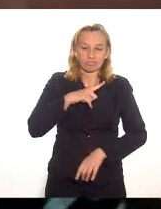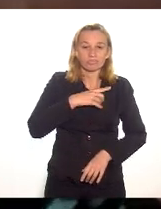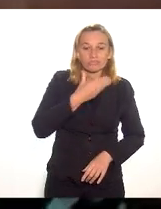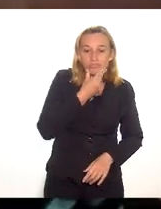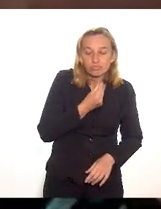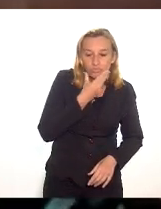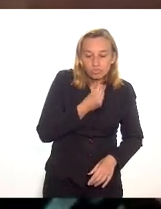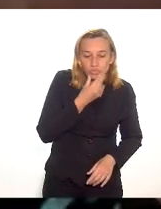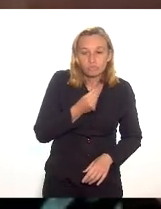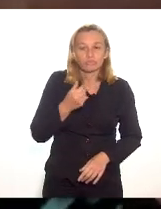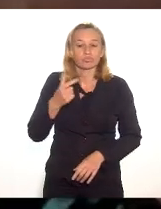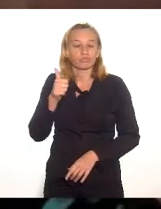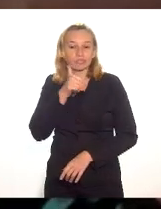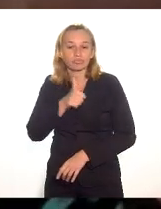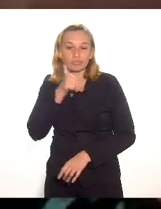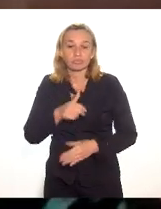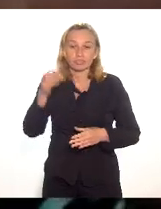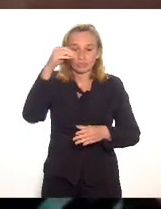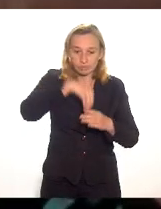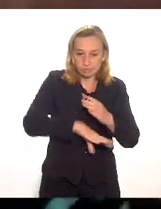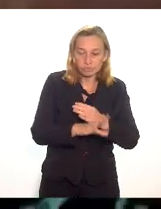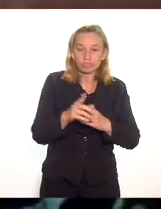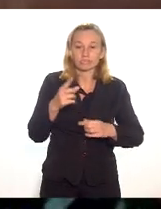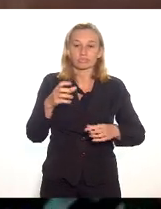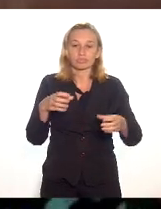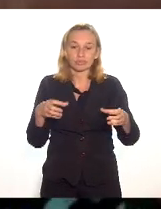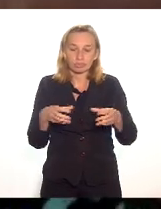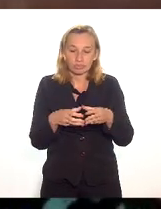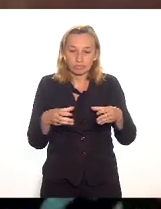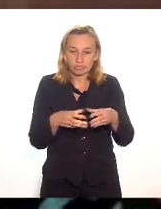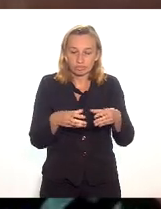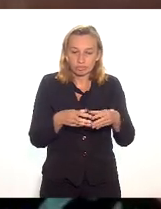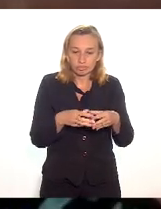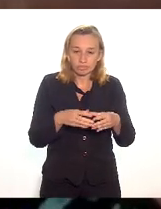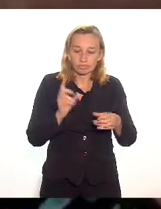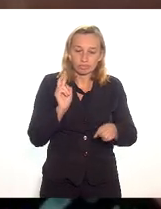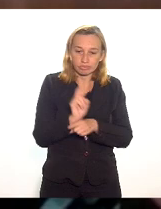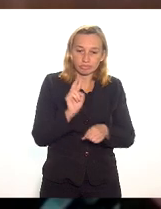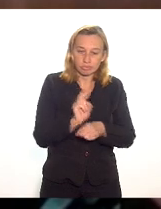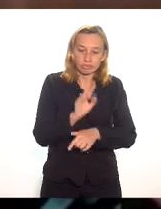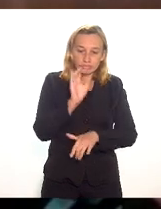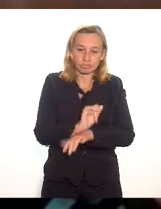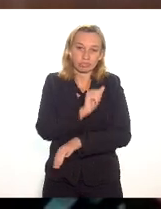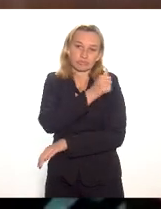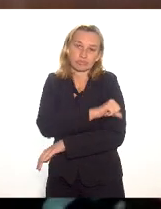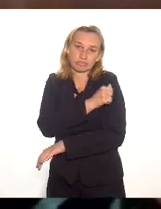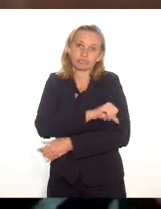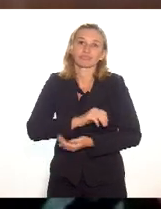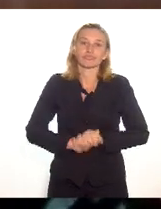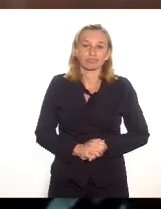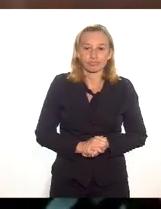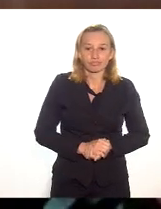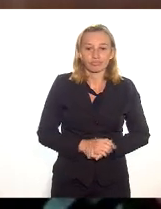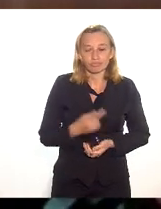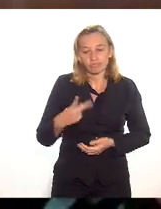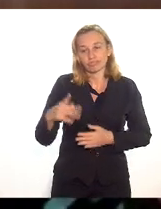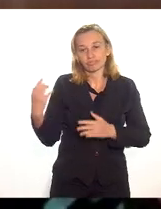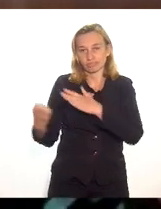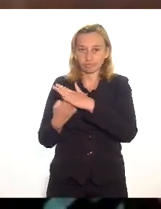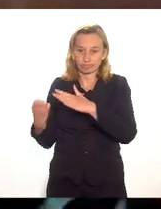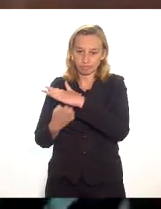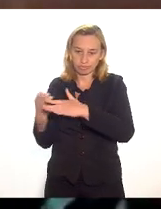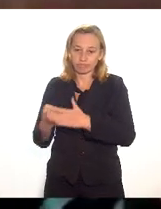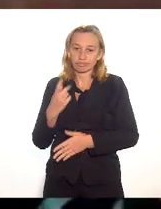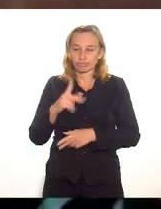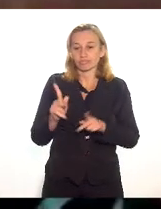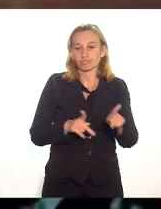com brilho dentro do parlamento para defender o Estado do Rio de Janeiro, as suas empresas e o